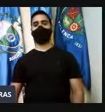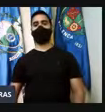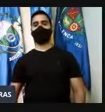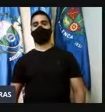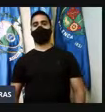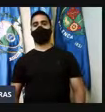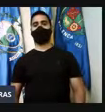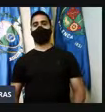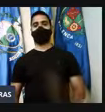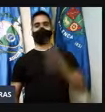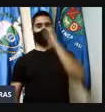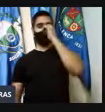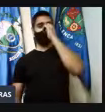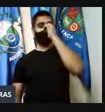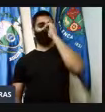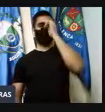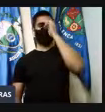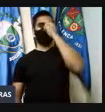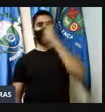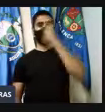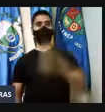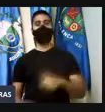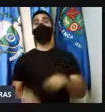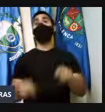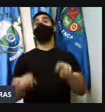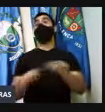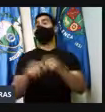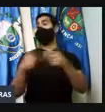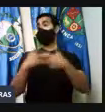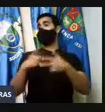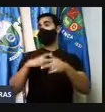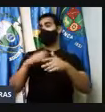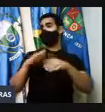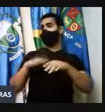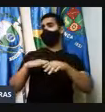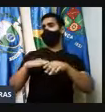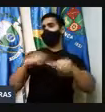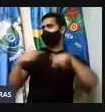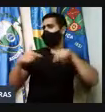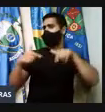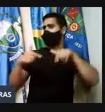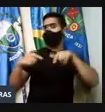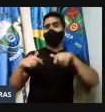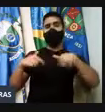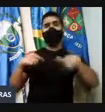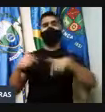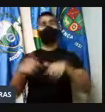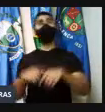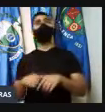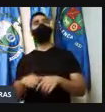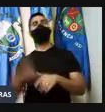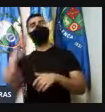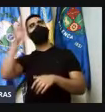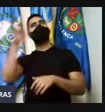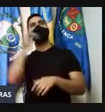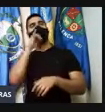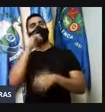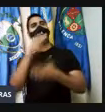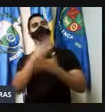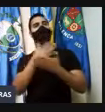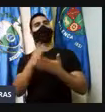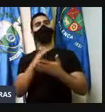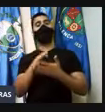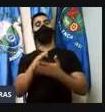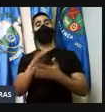uma ação que vai gerar muito emprego. Eu já disse aqui, você imagina, Celcinho, para começar o esgotamento lá